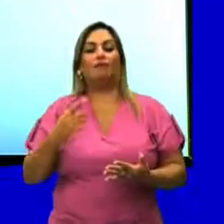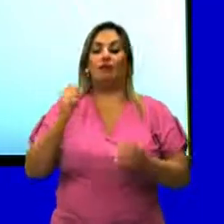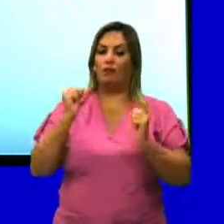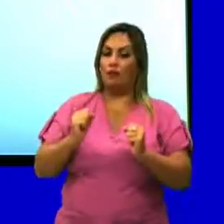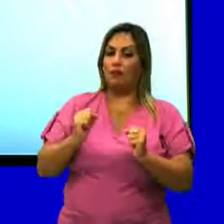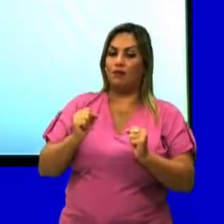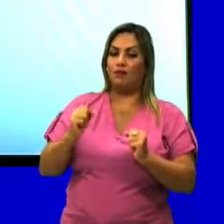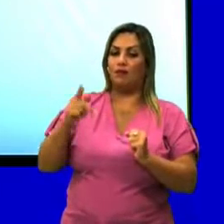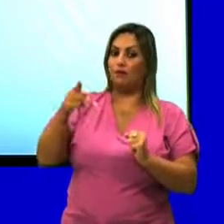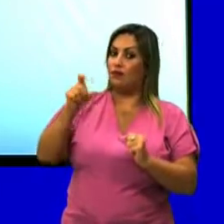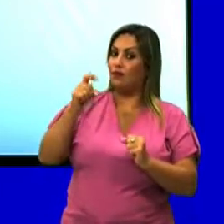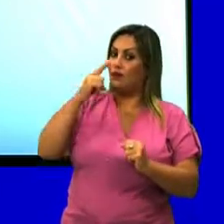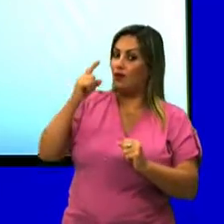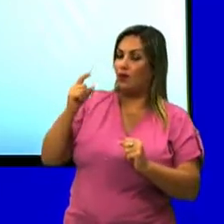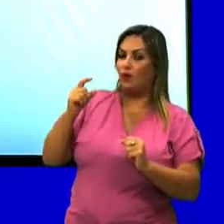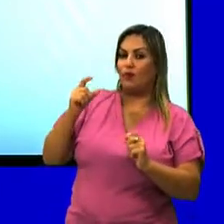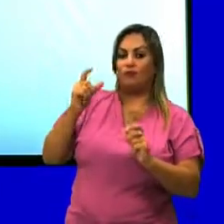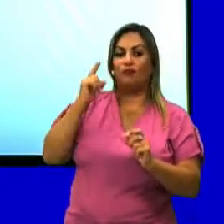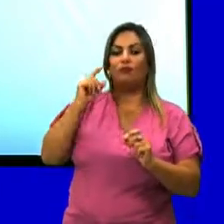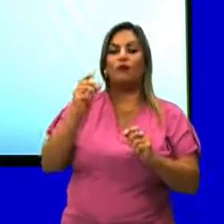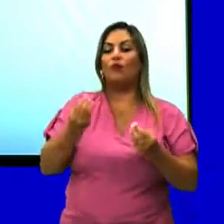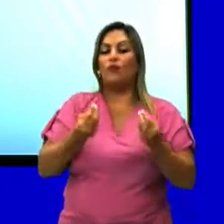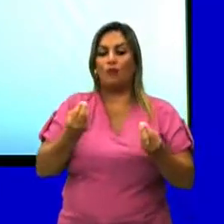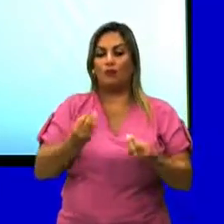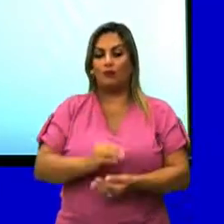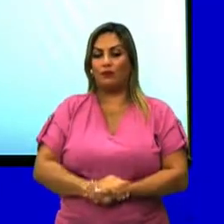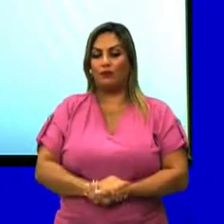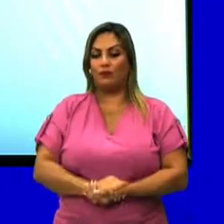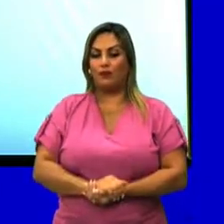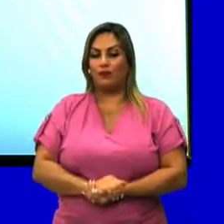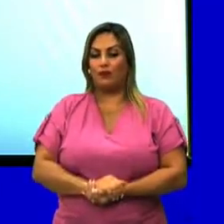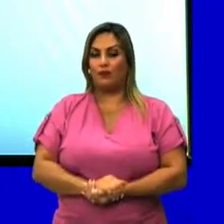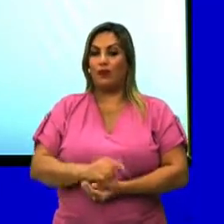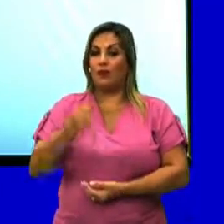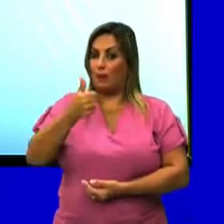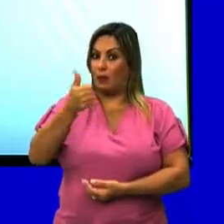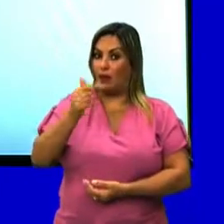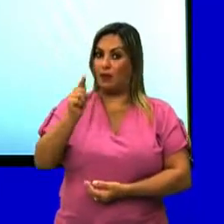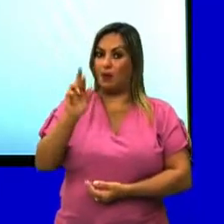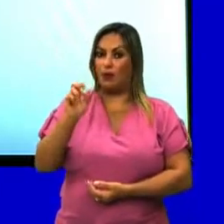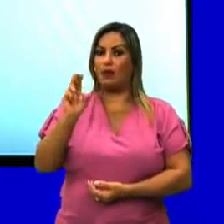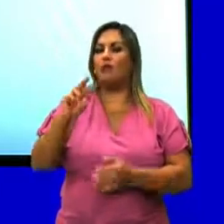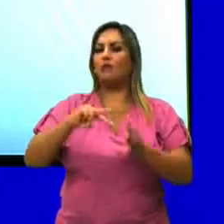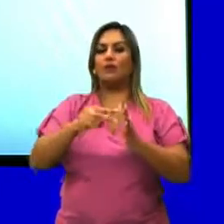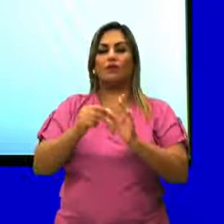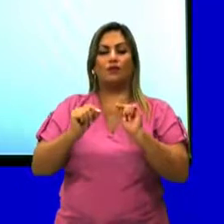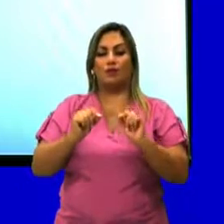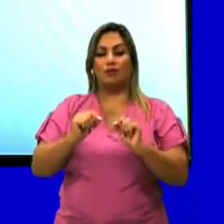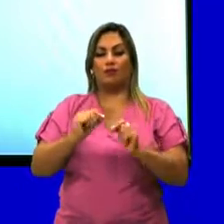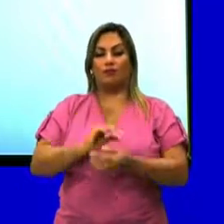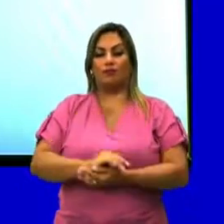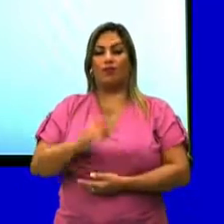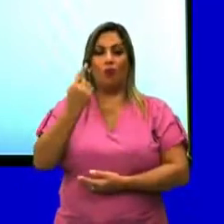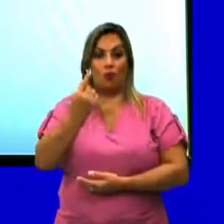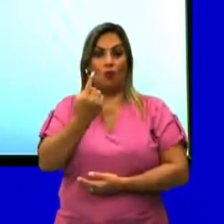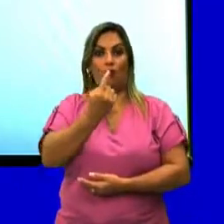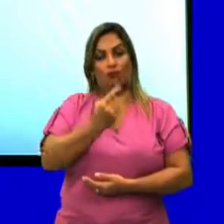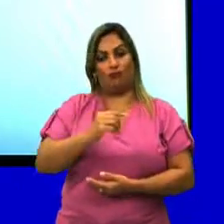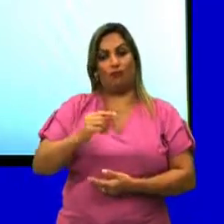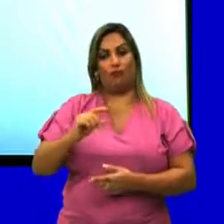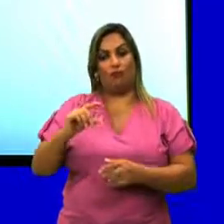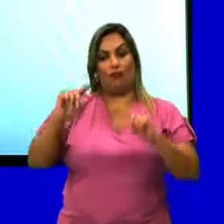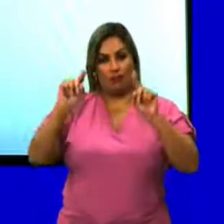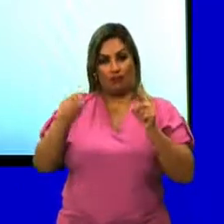eu posso decompor ele em que aqui ó de O quê que significa isso eu não tô elevado aqui a um